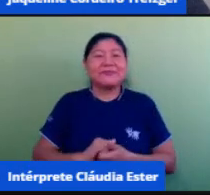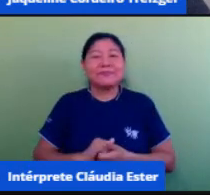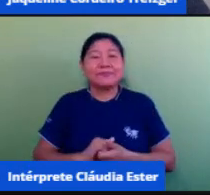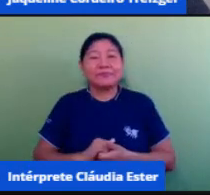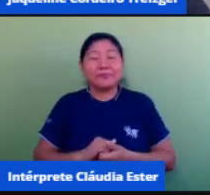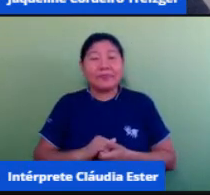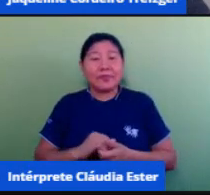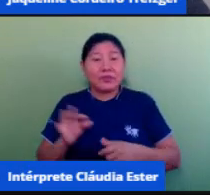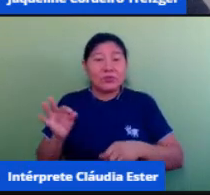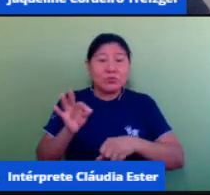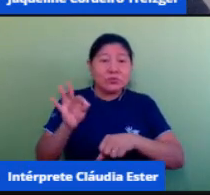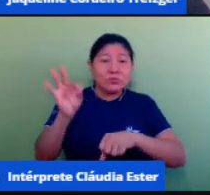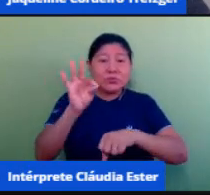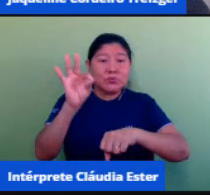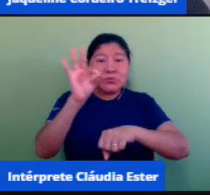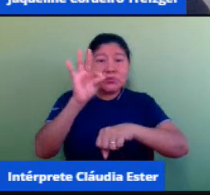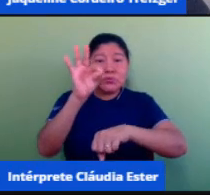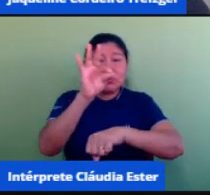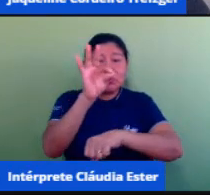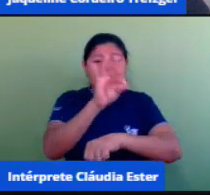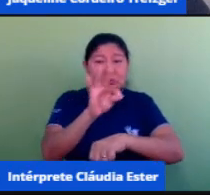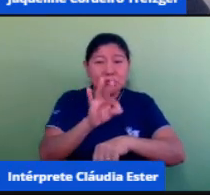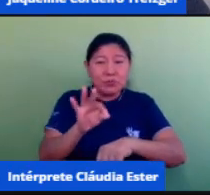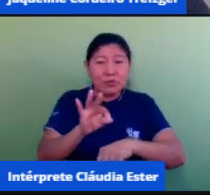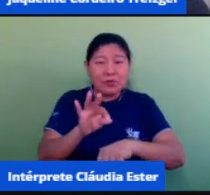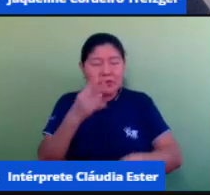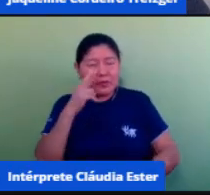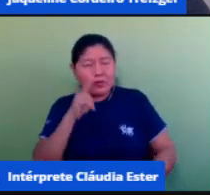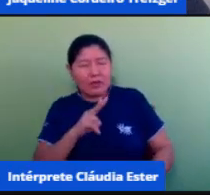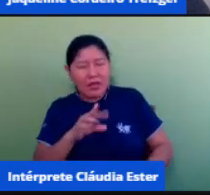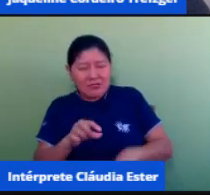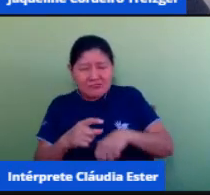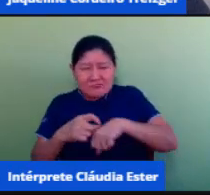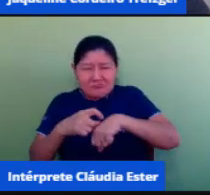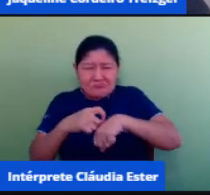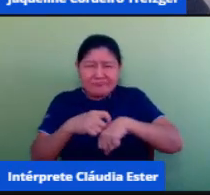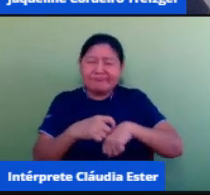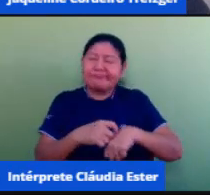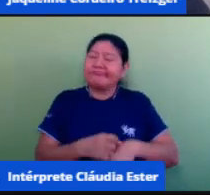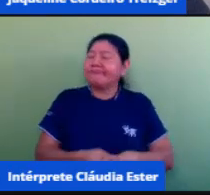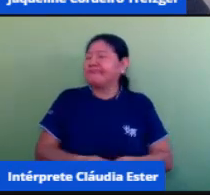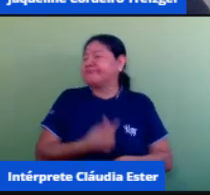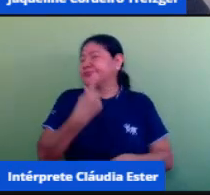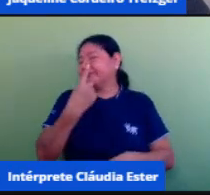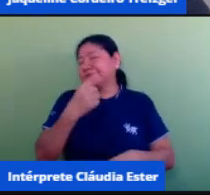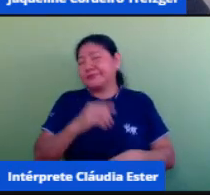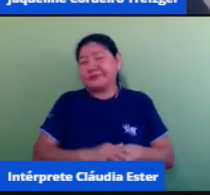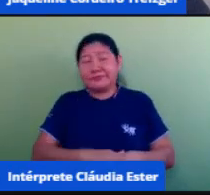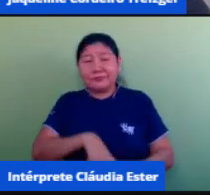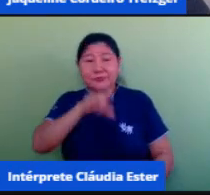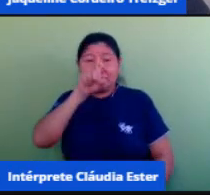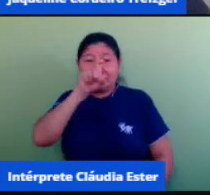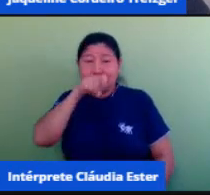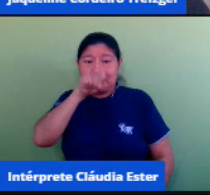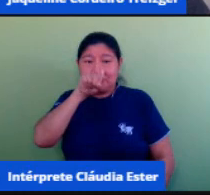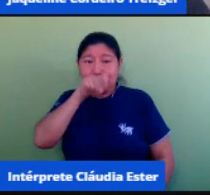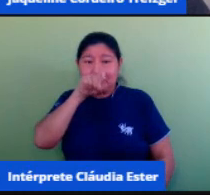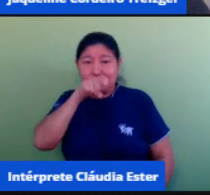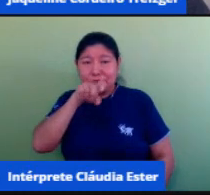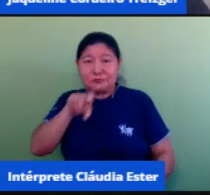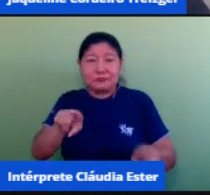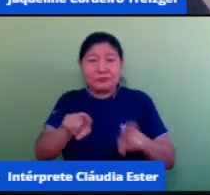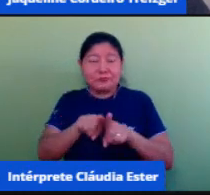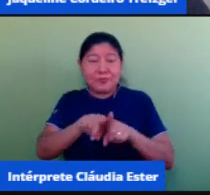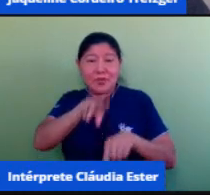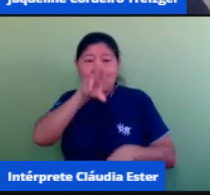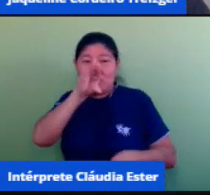As abelhas achavam as formigas o fim da picada. As araras e os papagaios não se